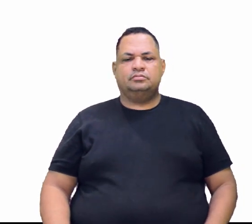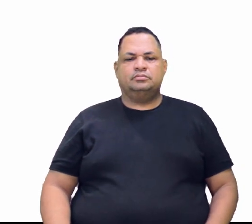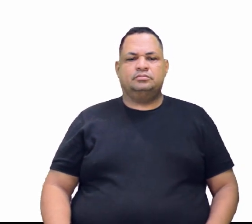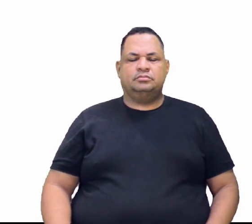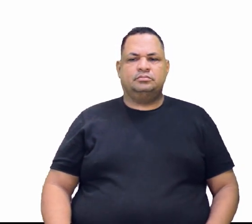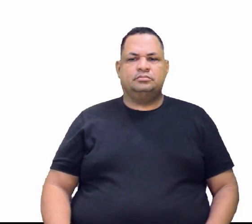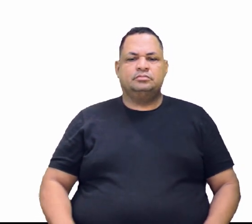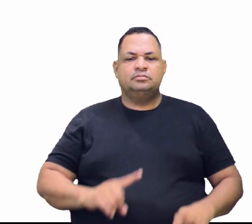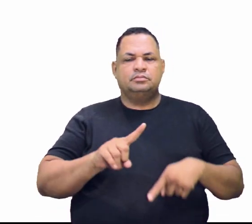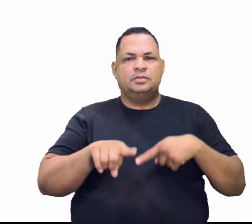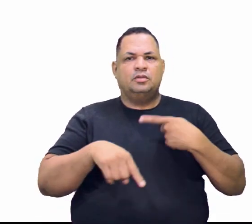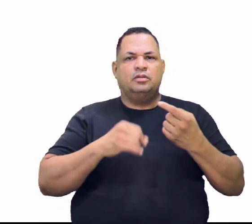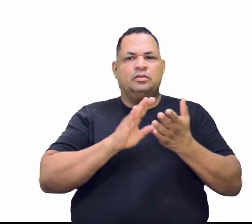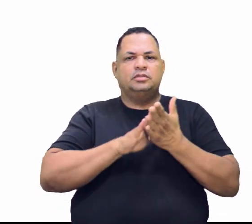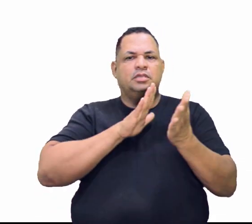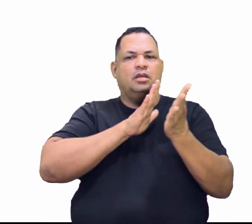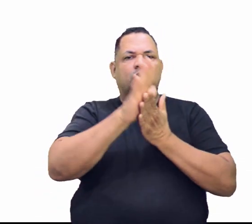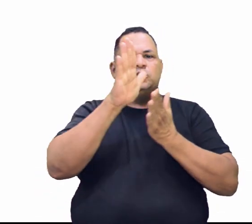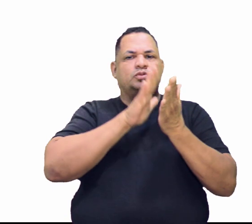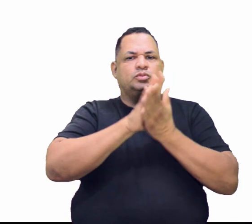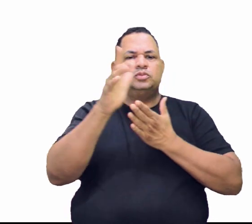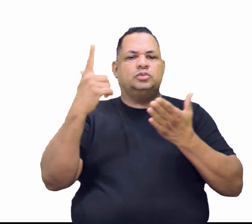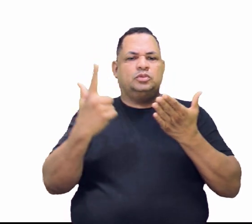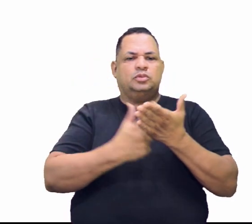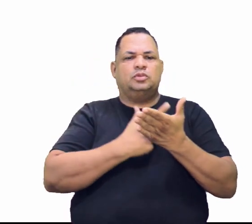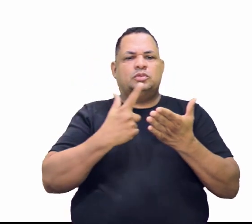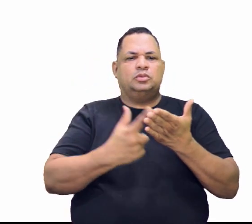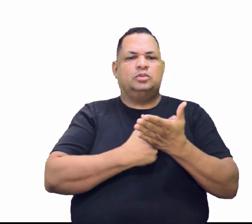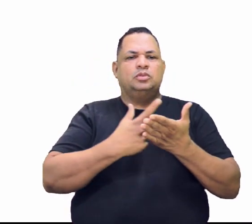lançado ano que vem o livro